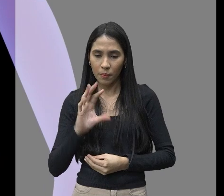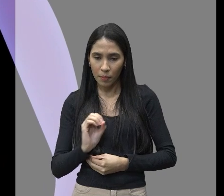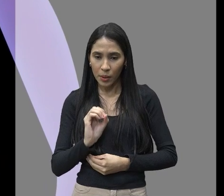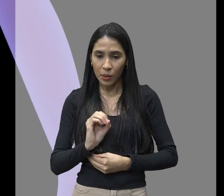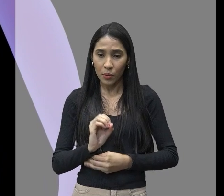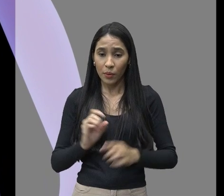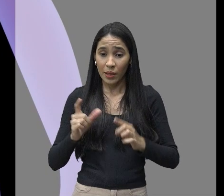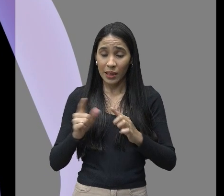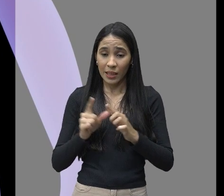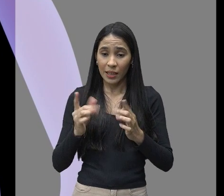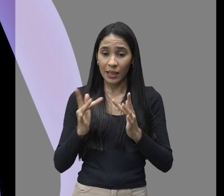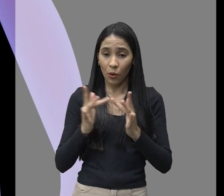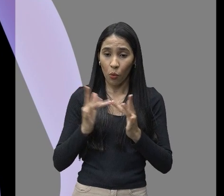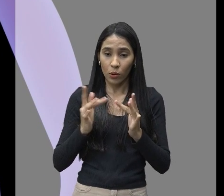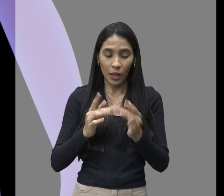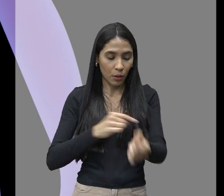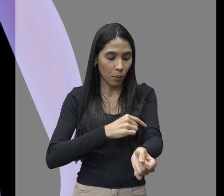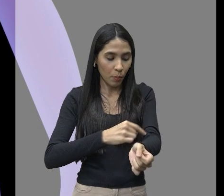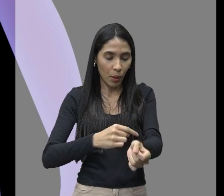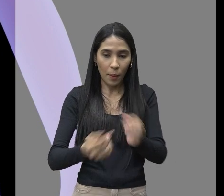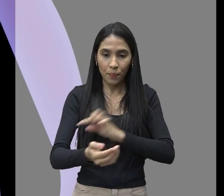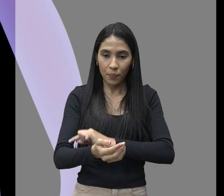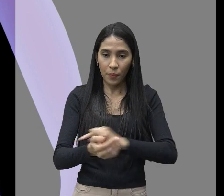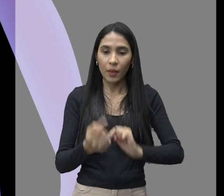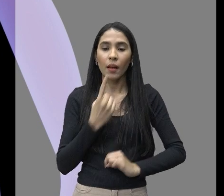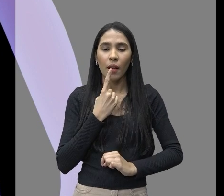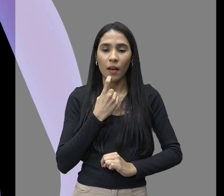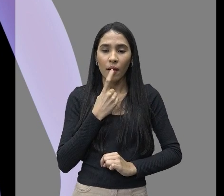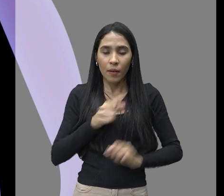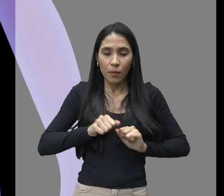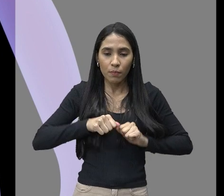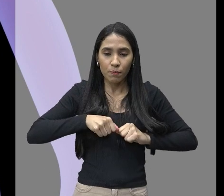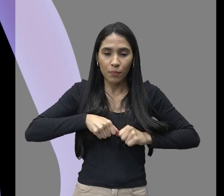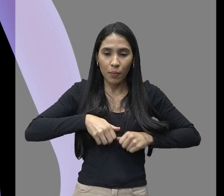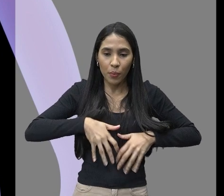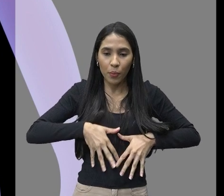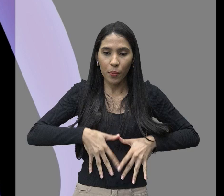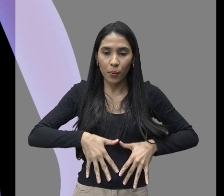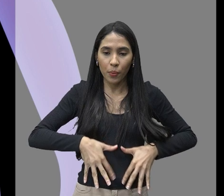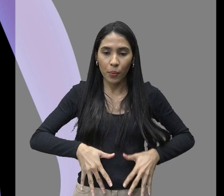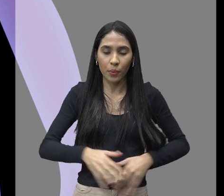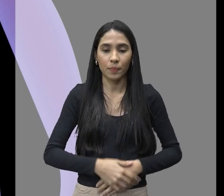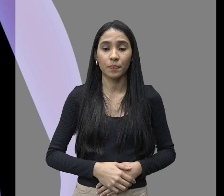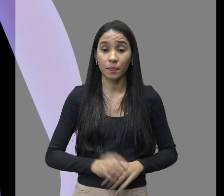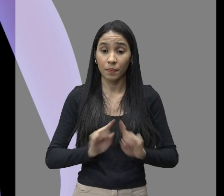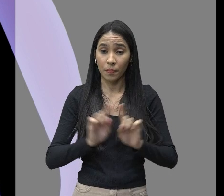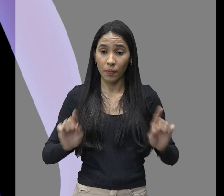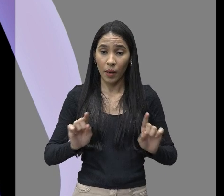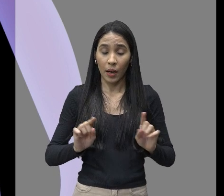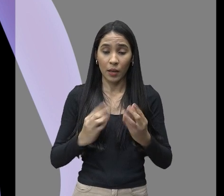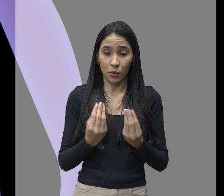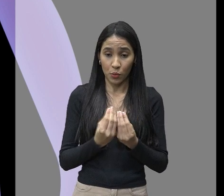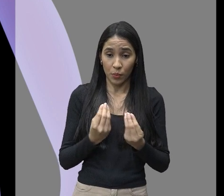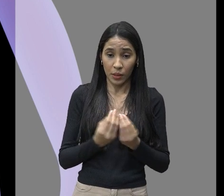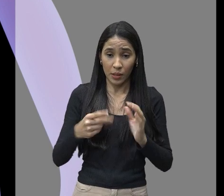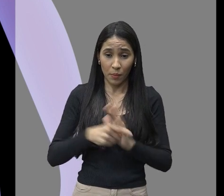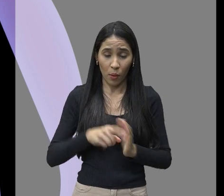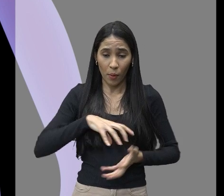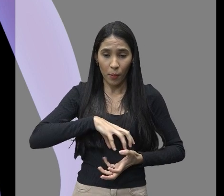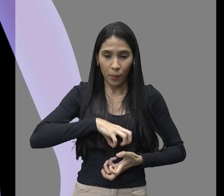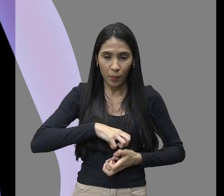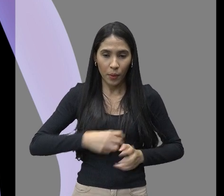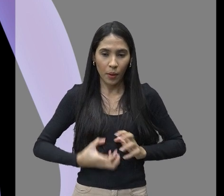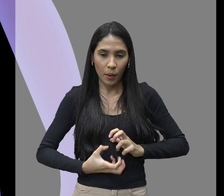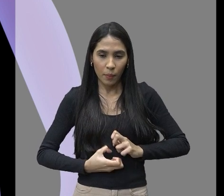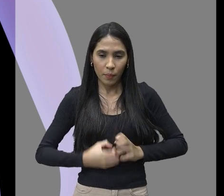na corrente sanguínea, por meio da qual serão distribuídos ao organismo. Somente os resíduos dos alimentos que o